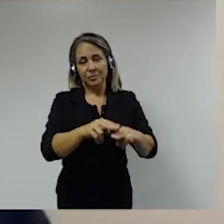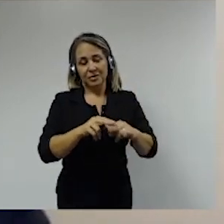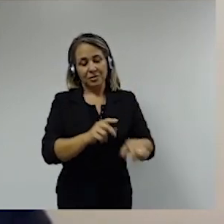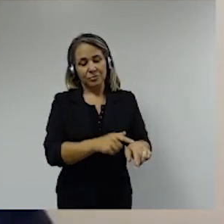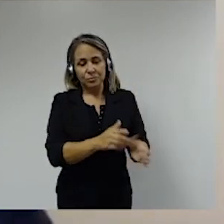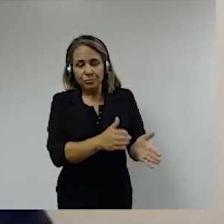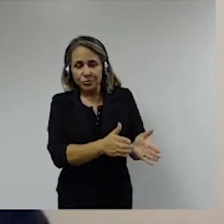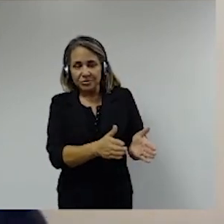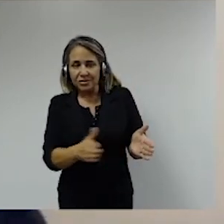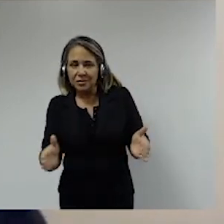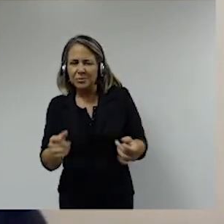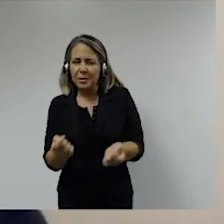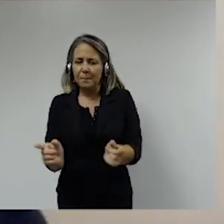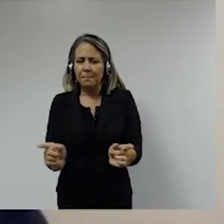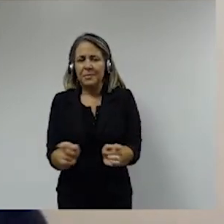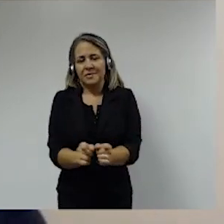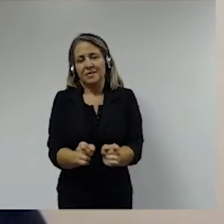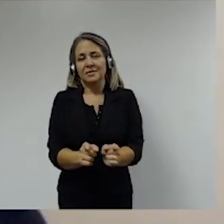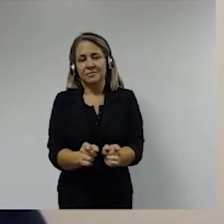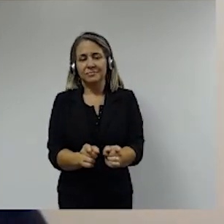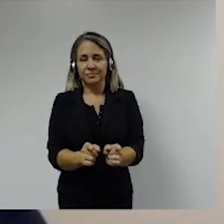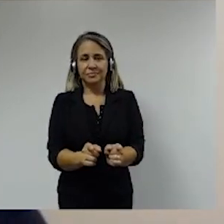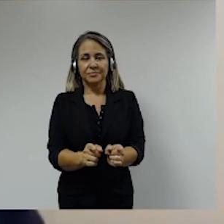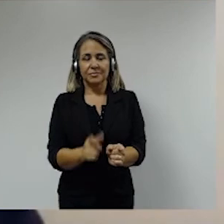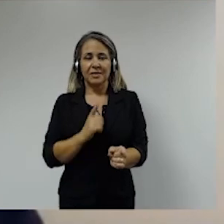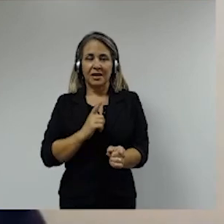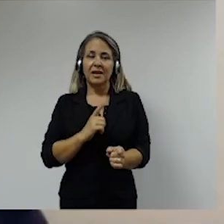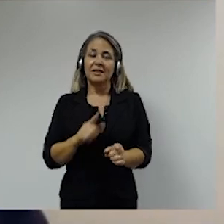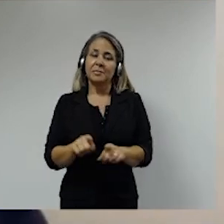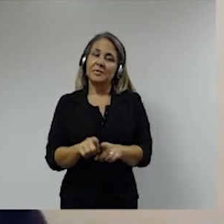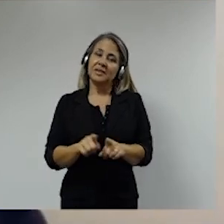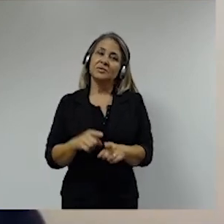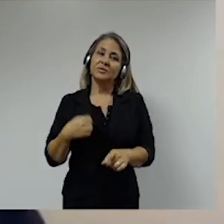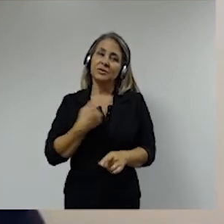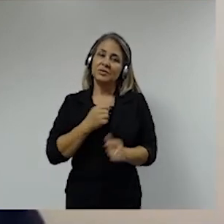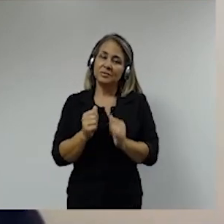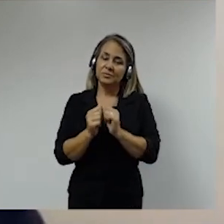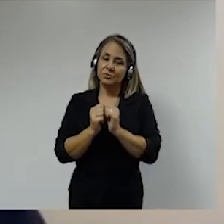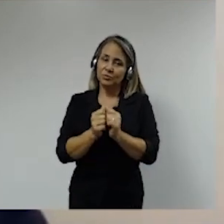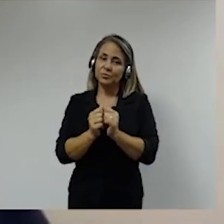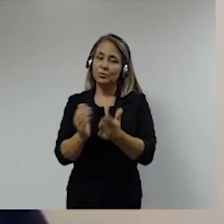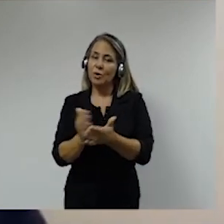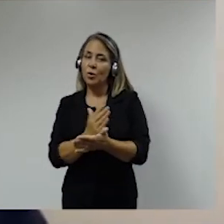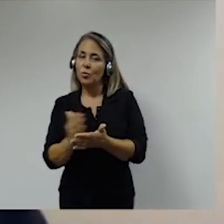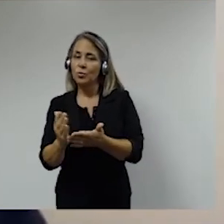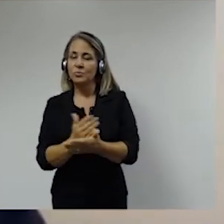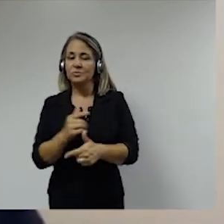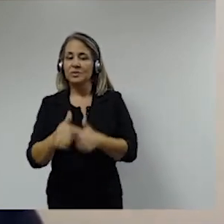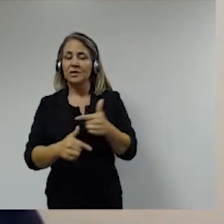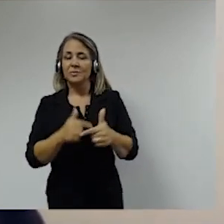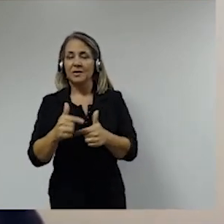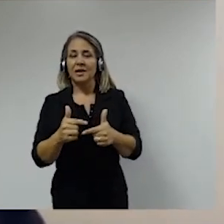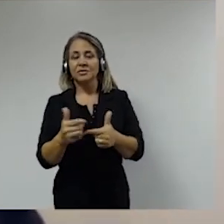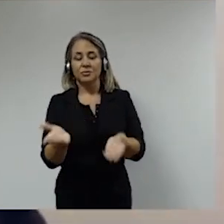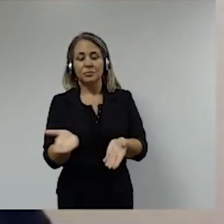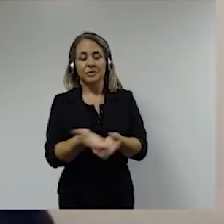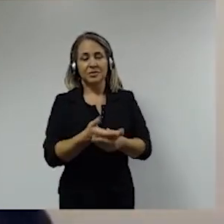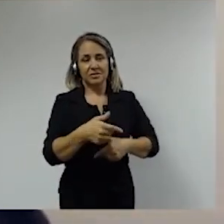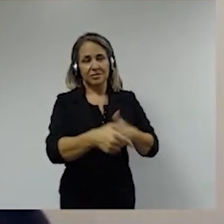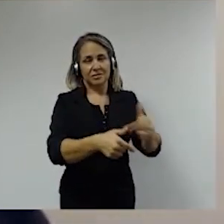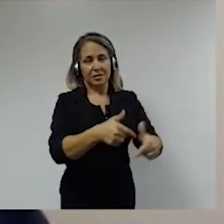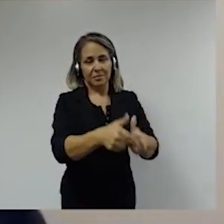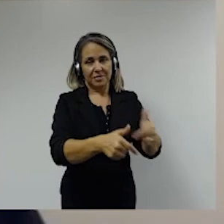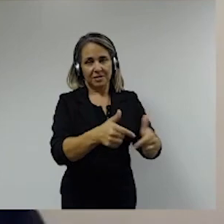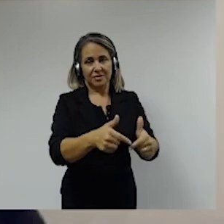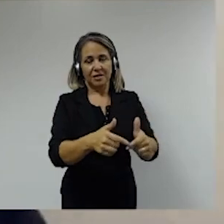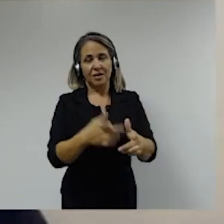nós dispomos e pelo fato de nós termos acompanhado algumas abordagens relacionadas ao processo do trabalho, eu